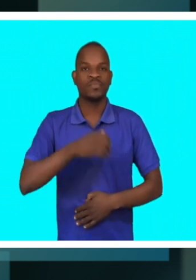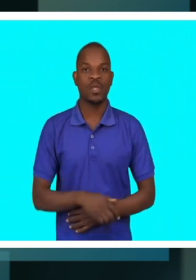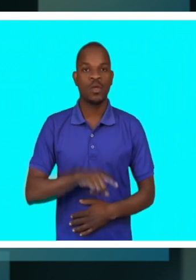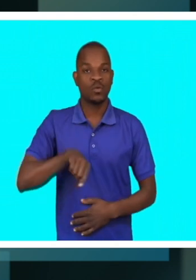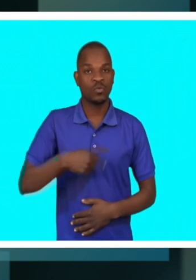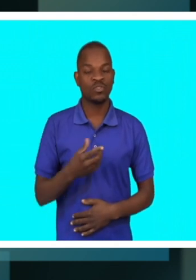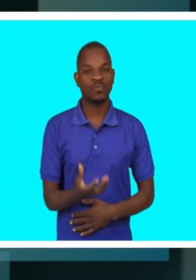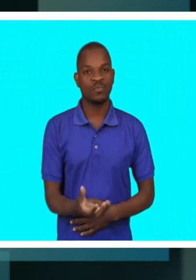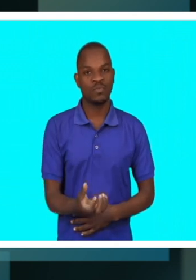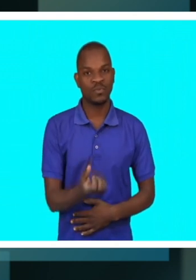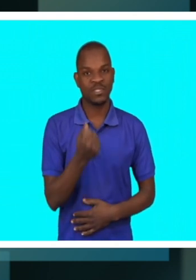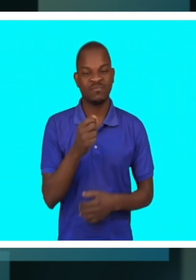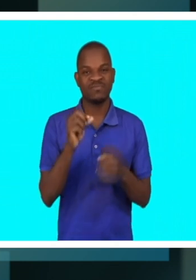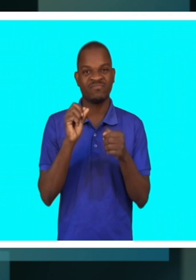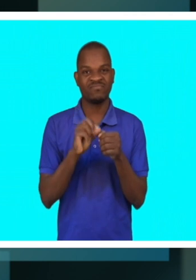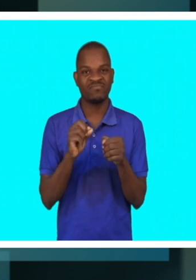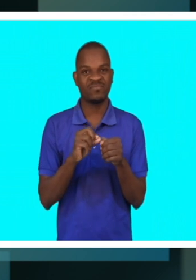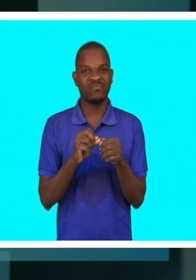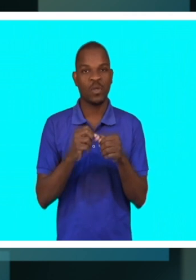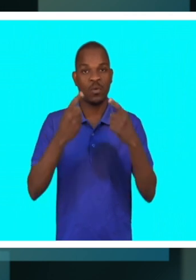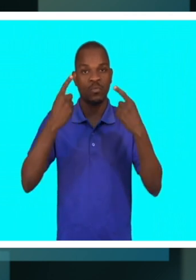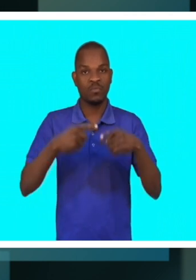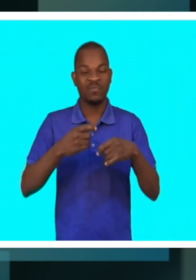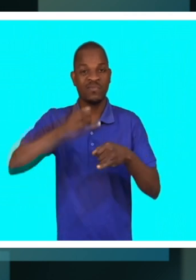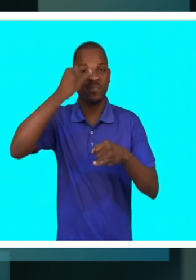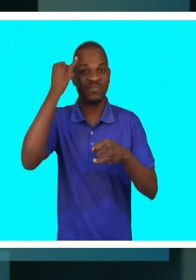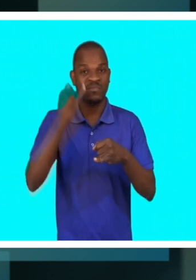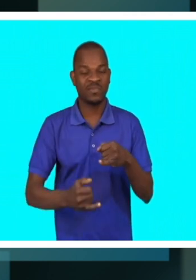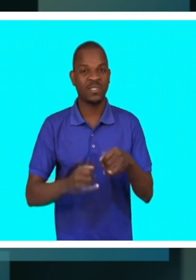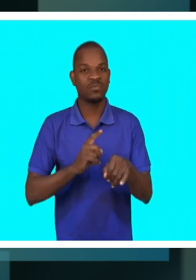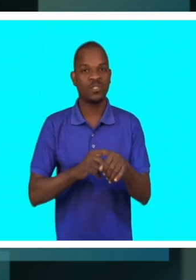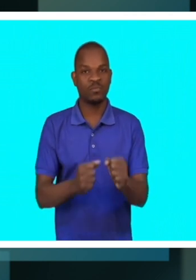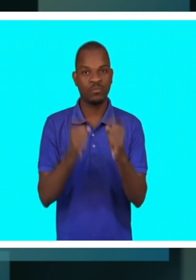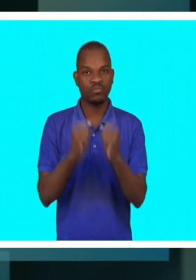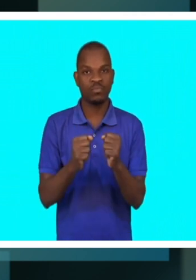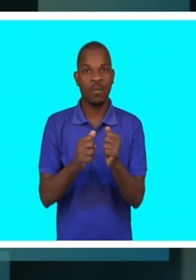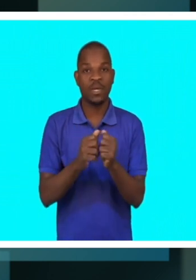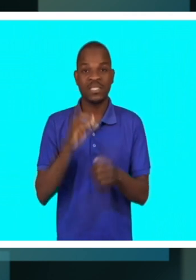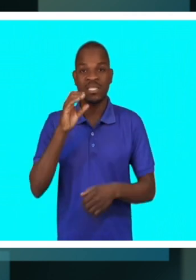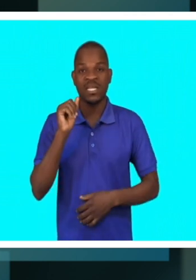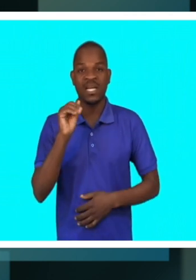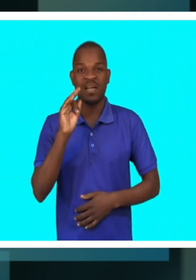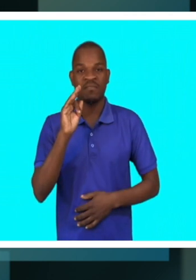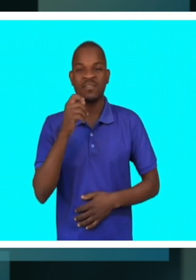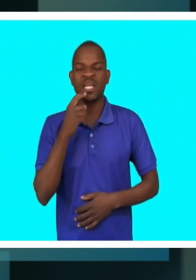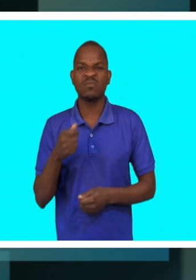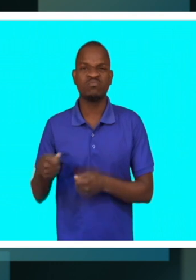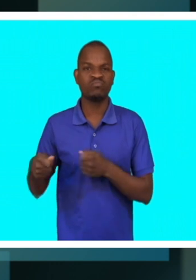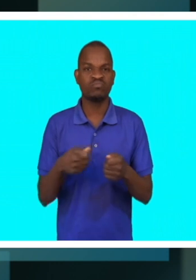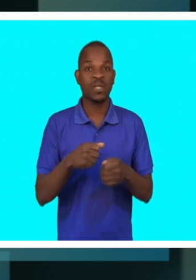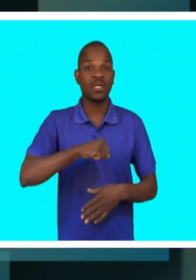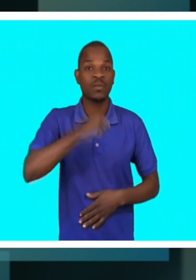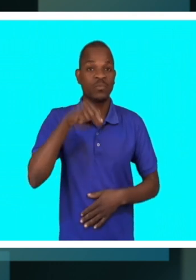Nós podemos fazer este campeonato e vai terminar no período estabelecido. A CAF não está a dizer que entregue-nos campeões